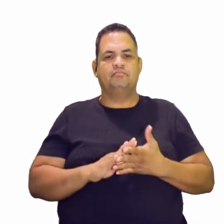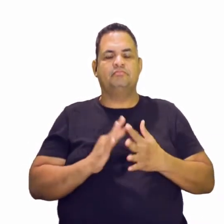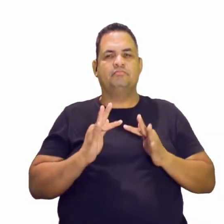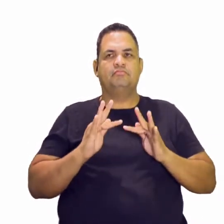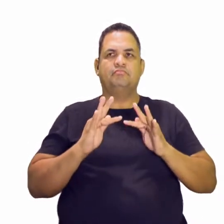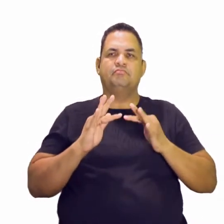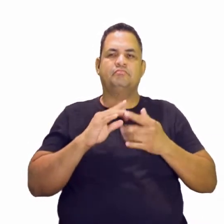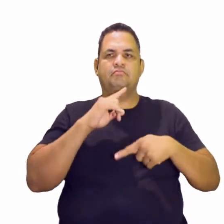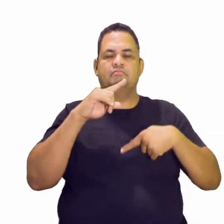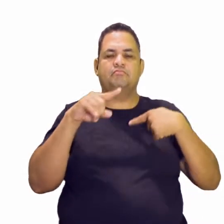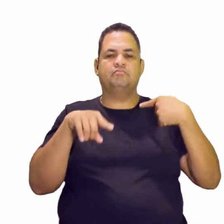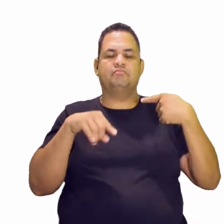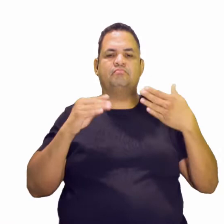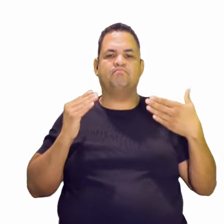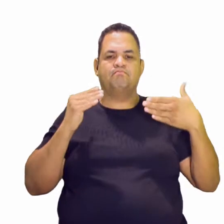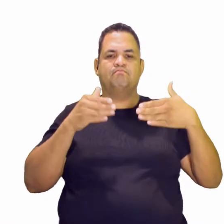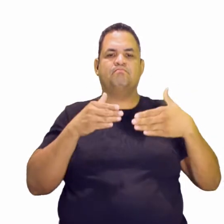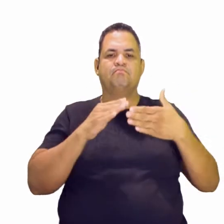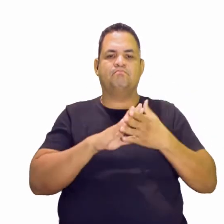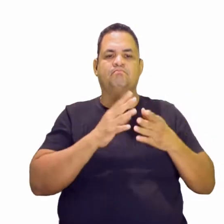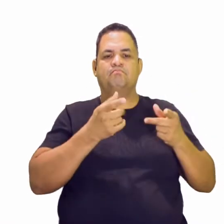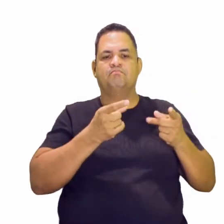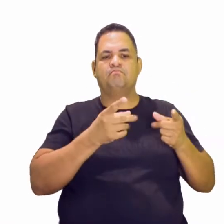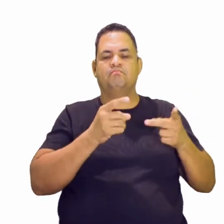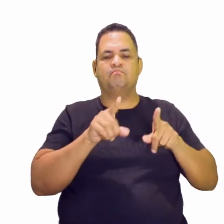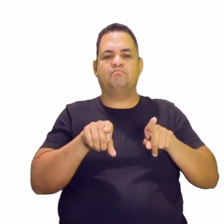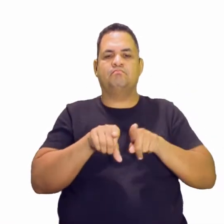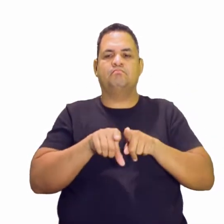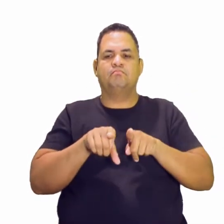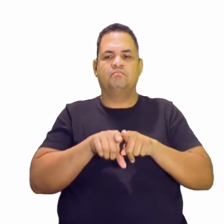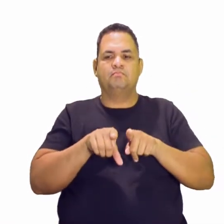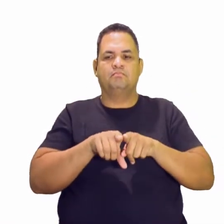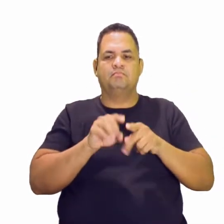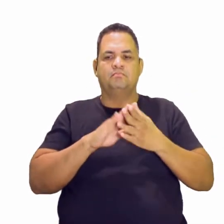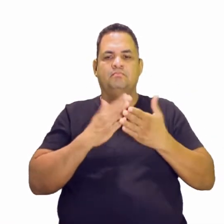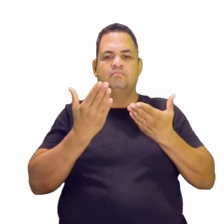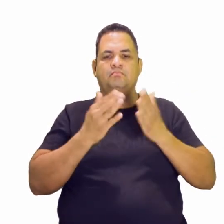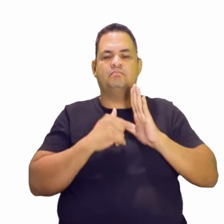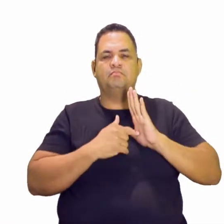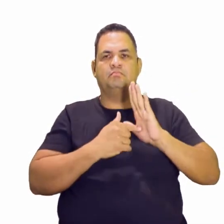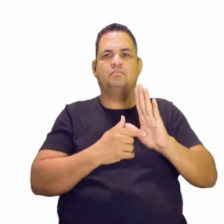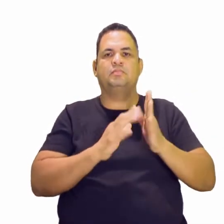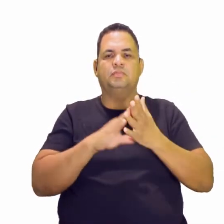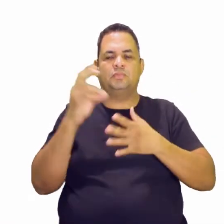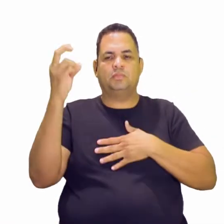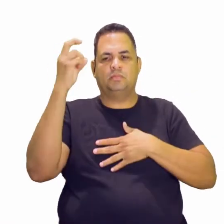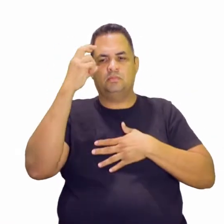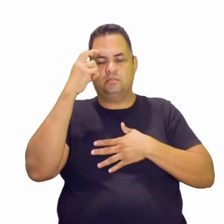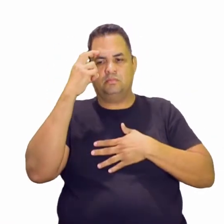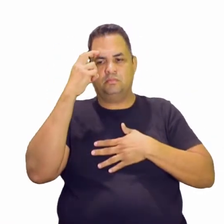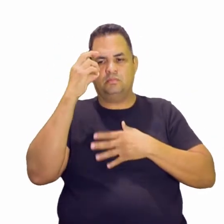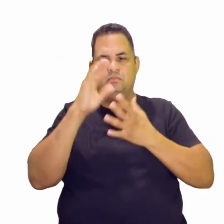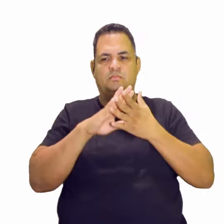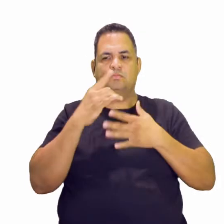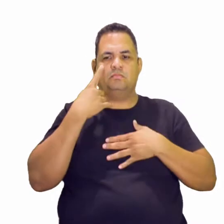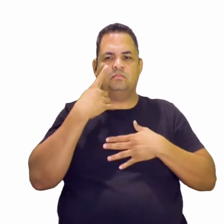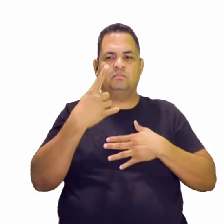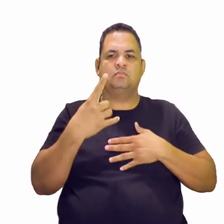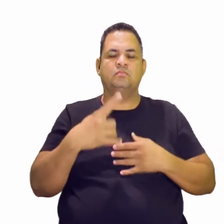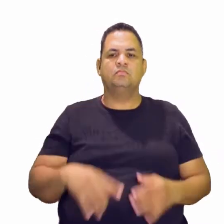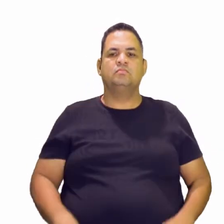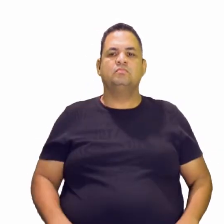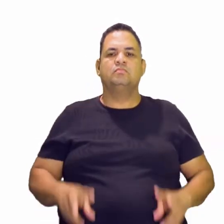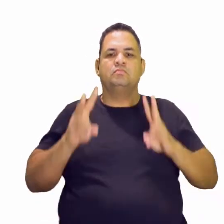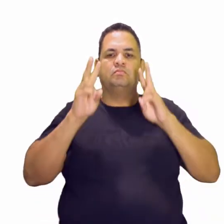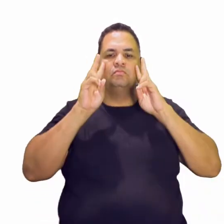fim para comercialização, mas também a sua expressão cultural, o olhar, né, seu olhar,